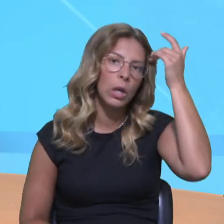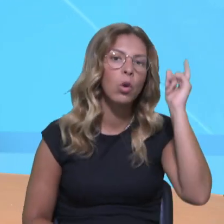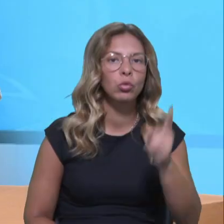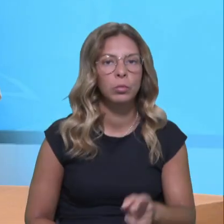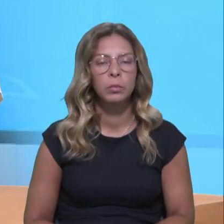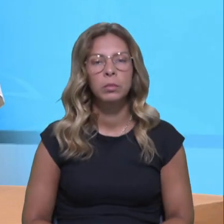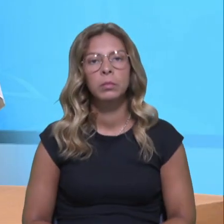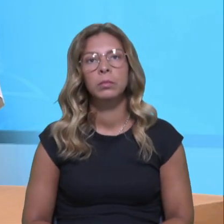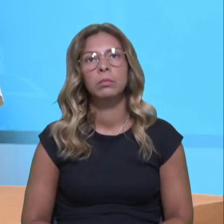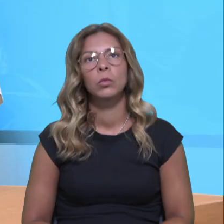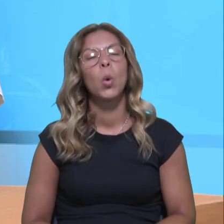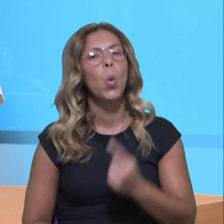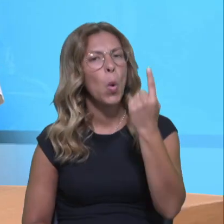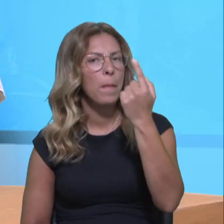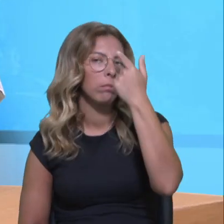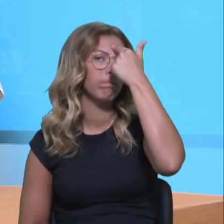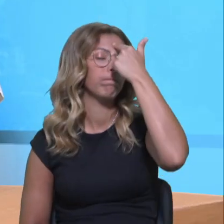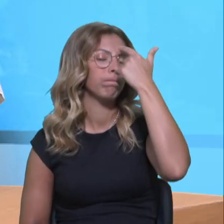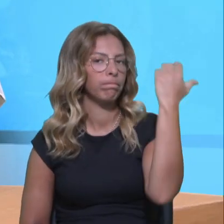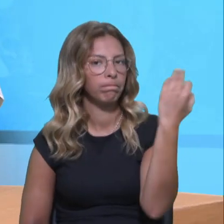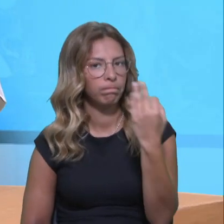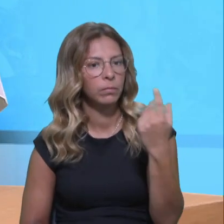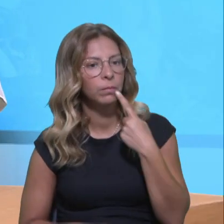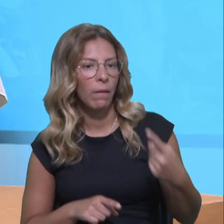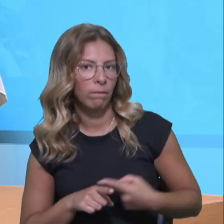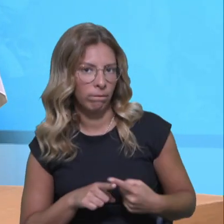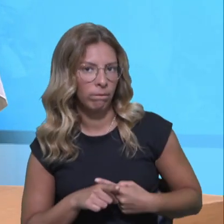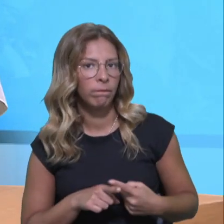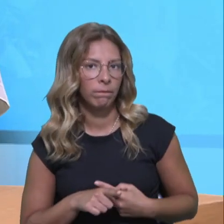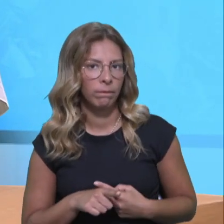uma expressão que me ficou, não deixa de ser interessante que